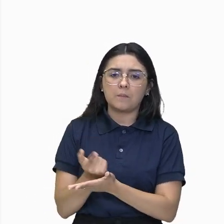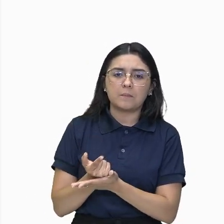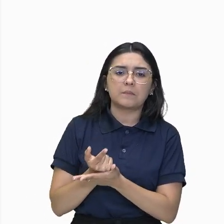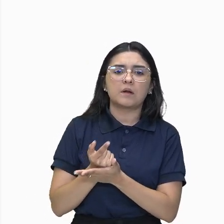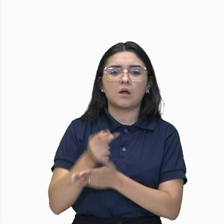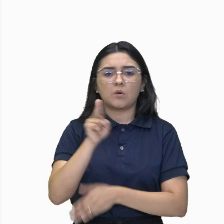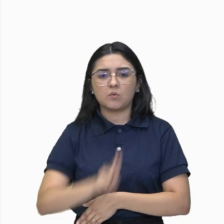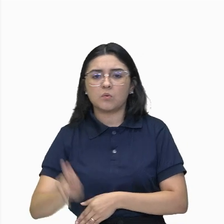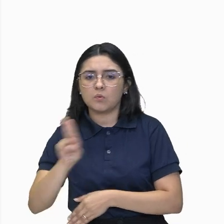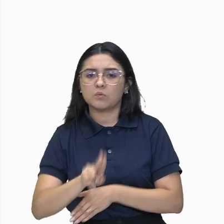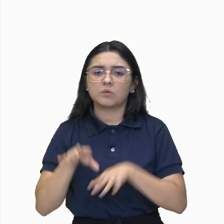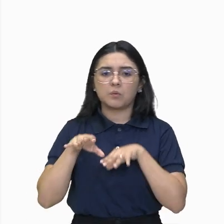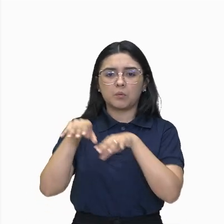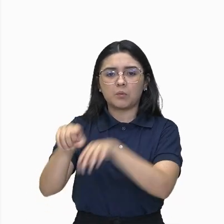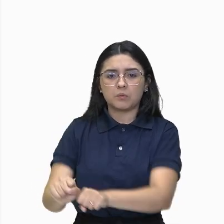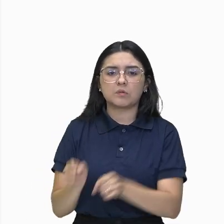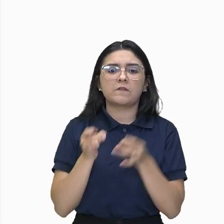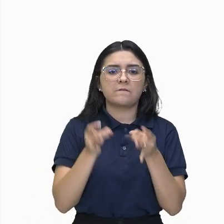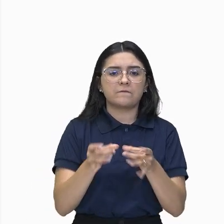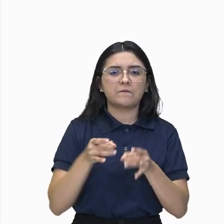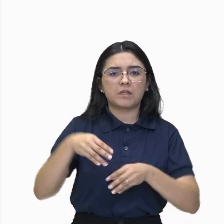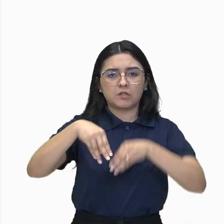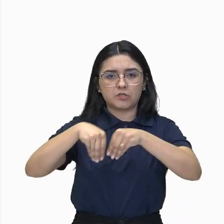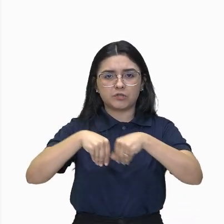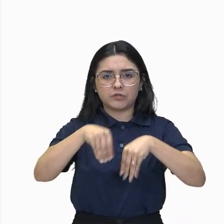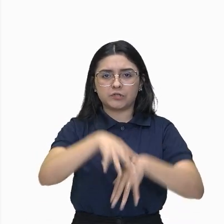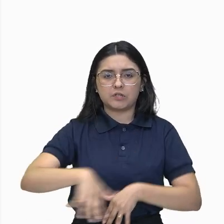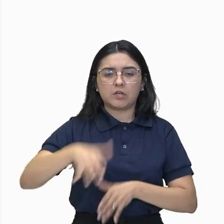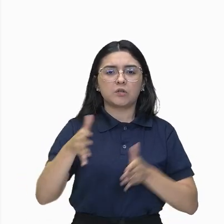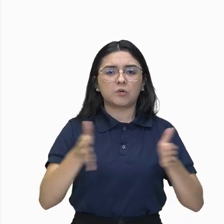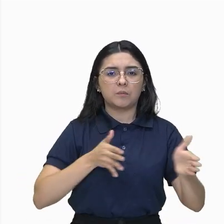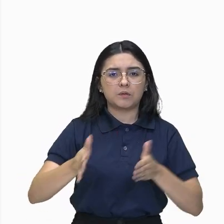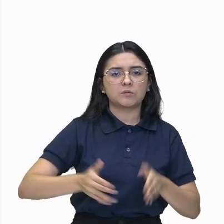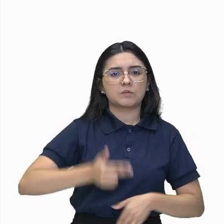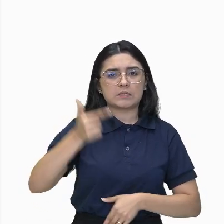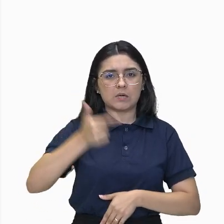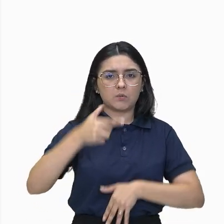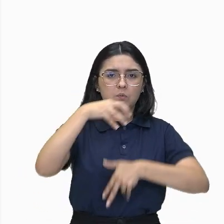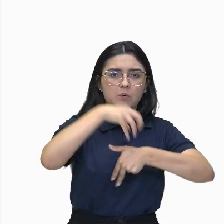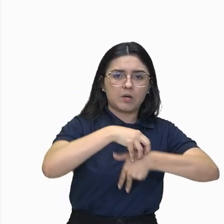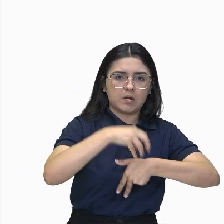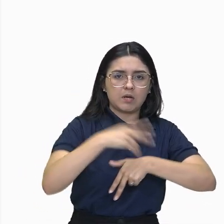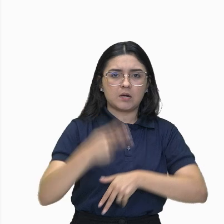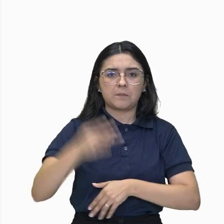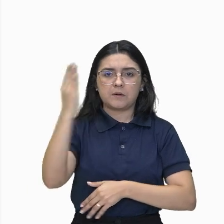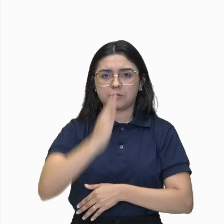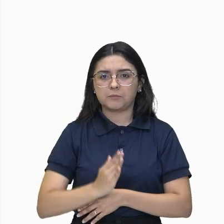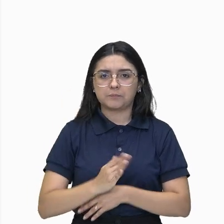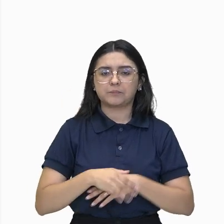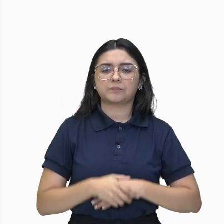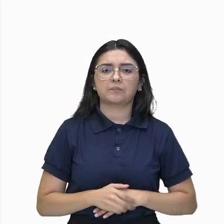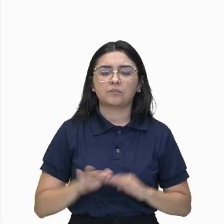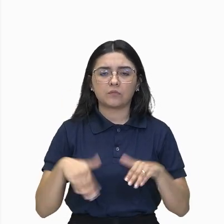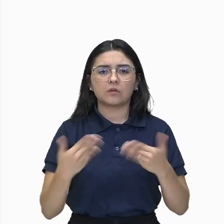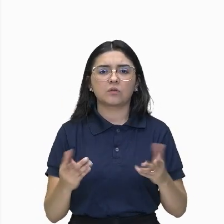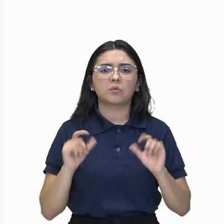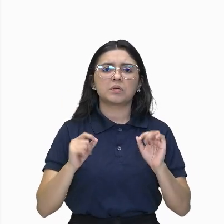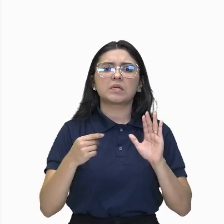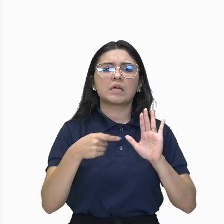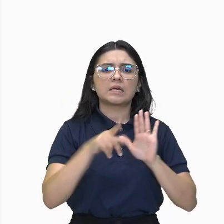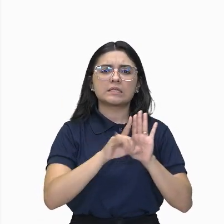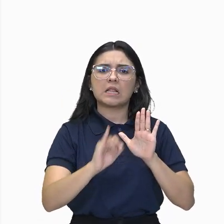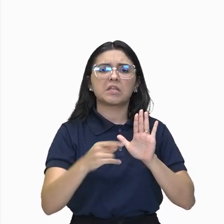uso e comercialização de terras no período do segundo reinado. Então, professor, o que essa lei